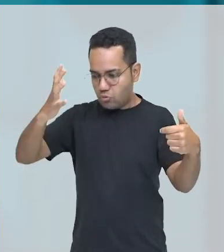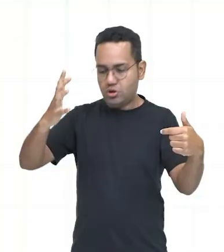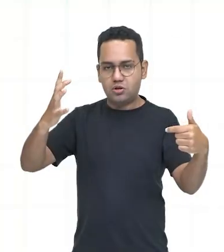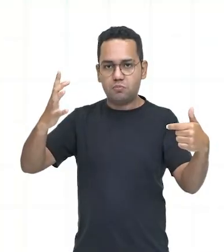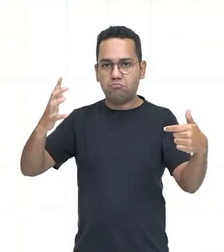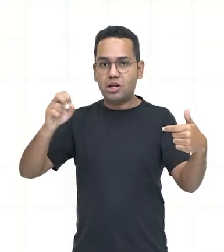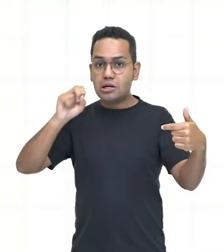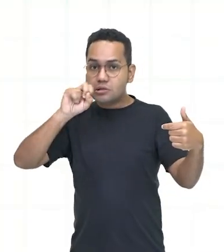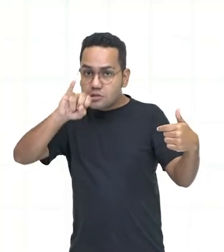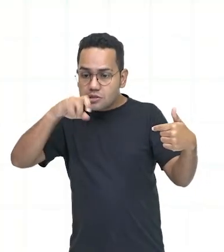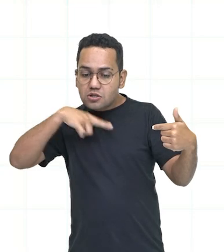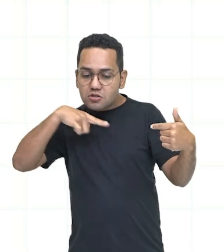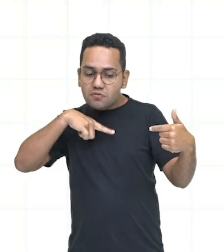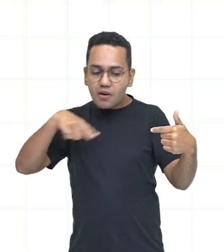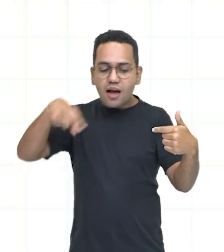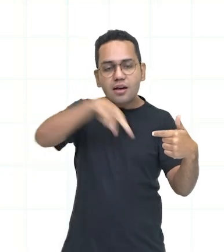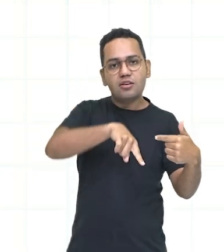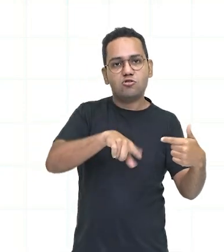ver mais um exemplo.